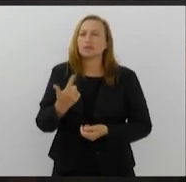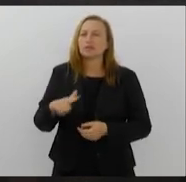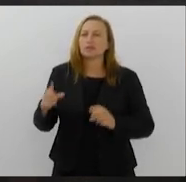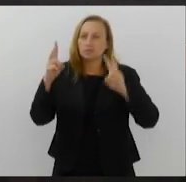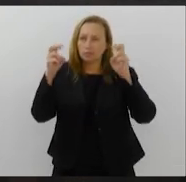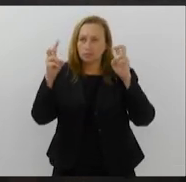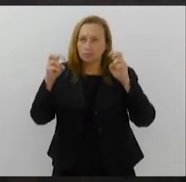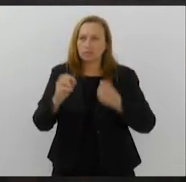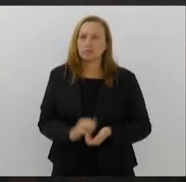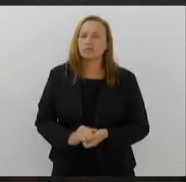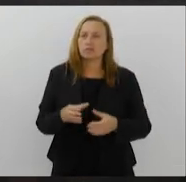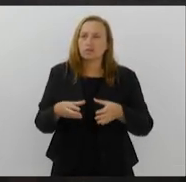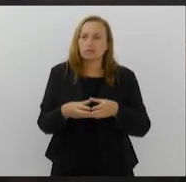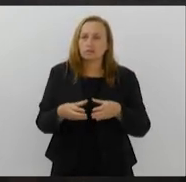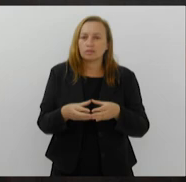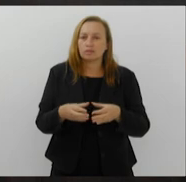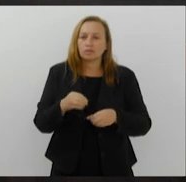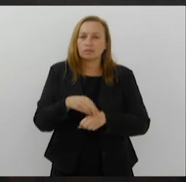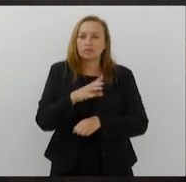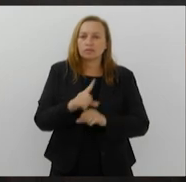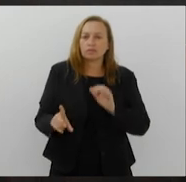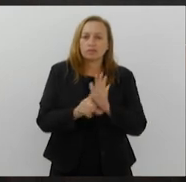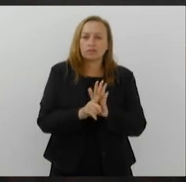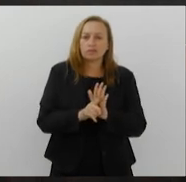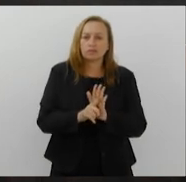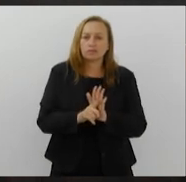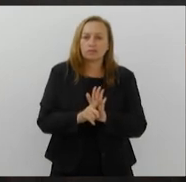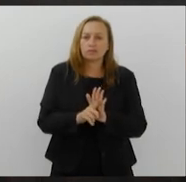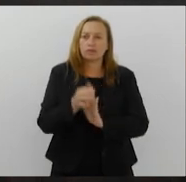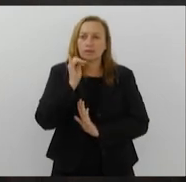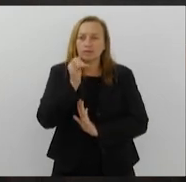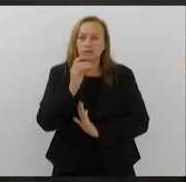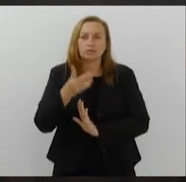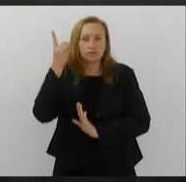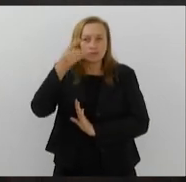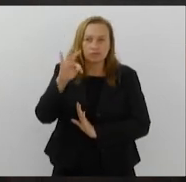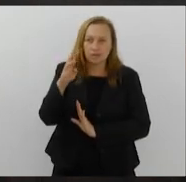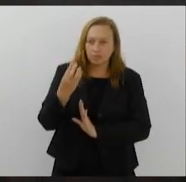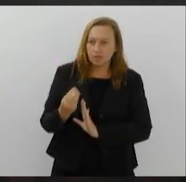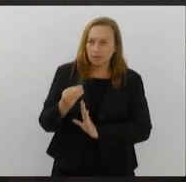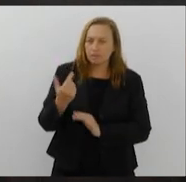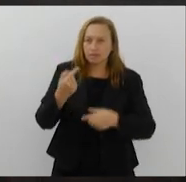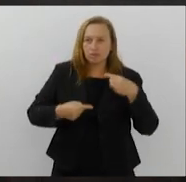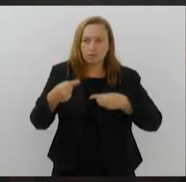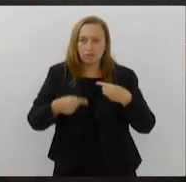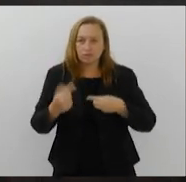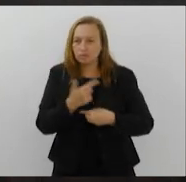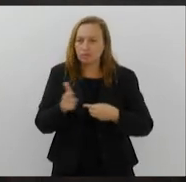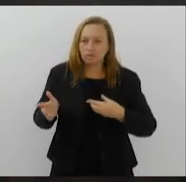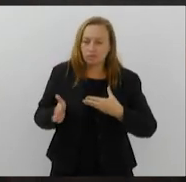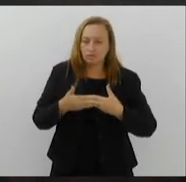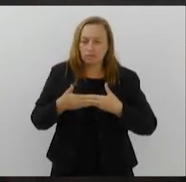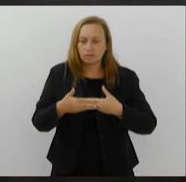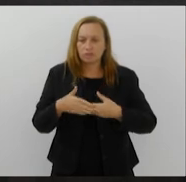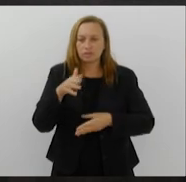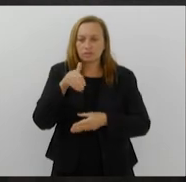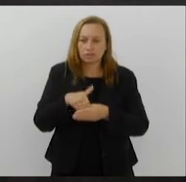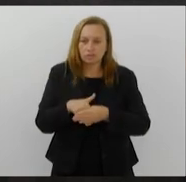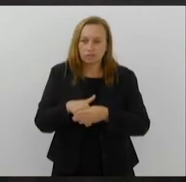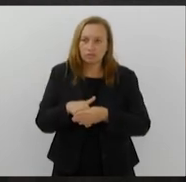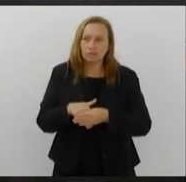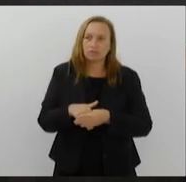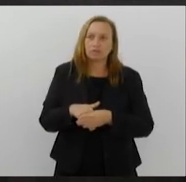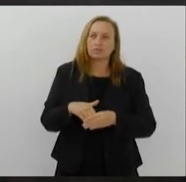Pareceres da Comissão de Indicação Legislativa favorável, relator, deputado Felipe Raves. Em discussão, não havendo quem queira discutir, encerrada a